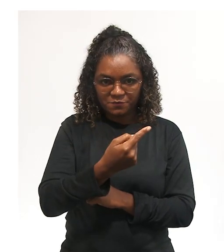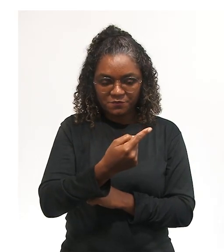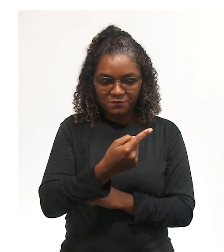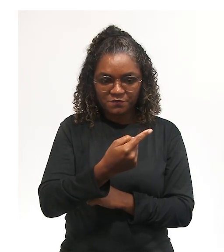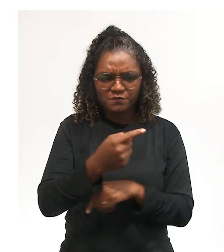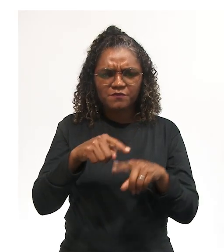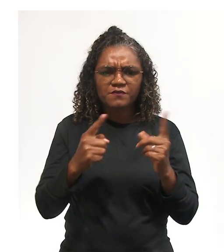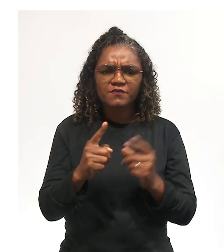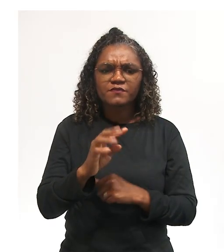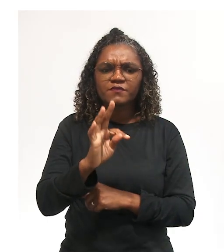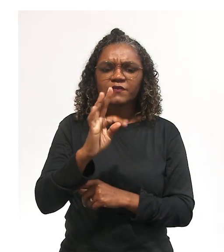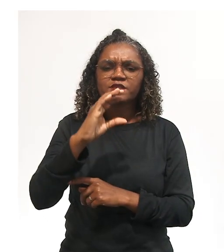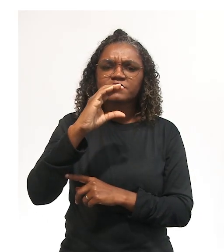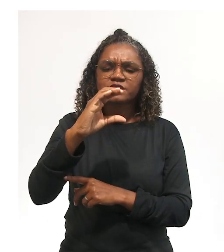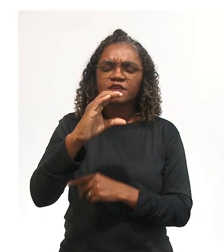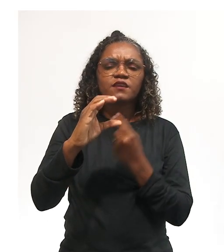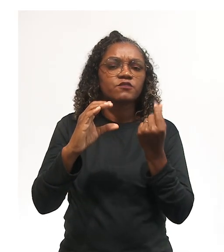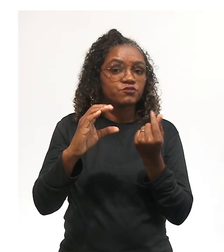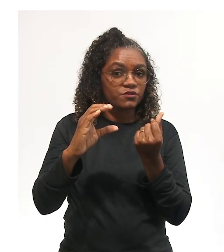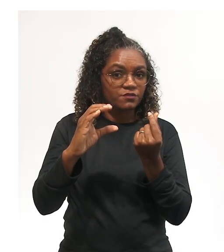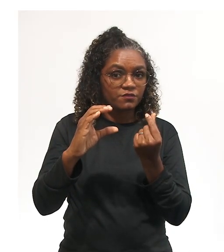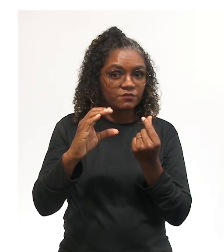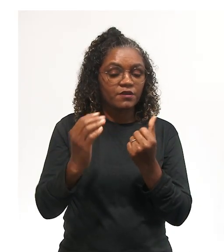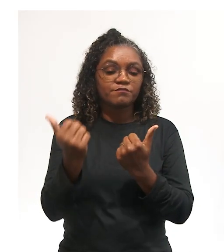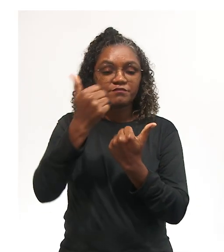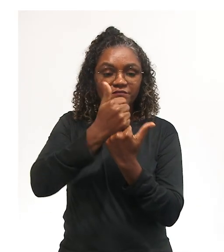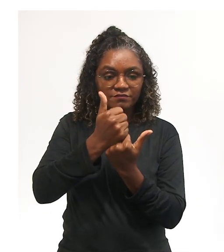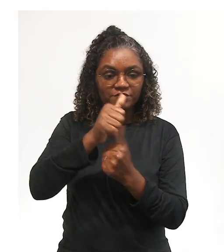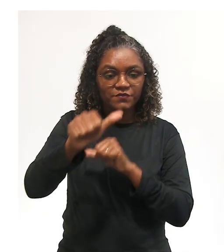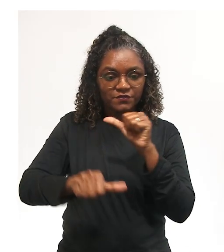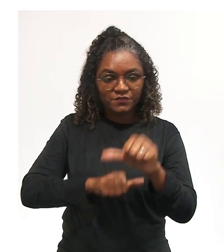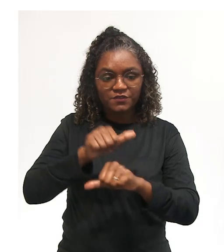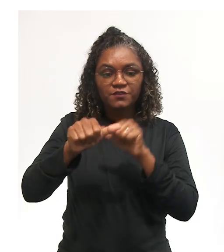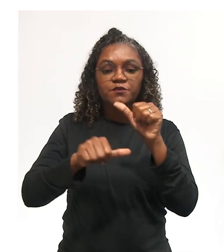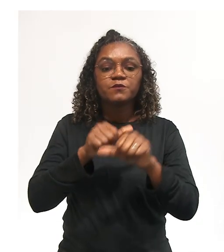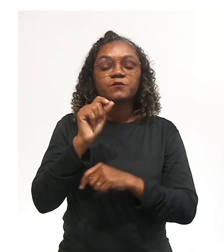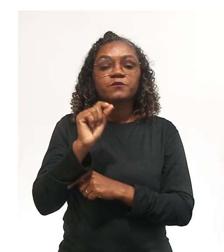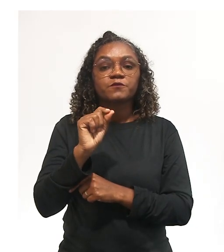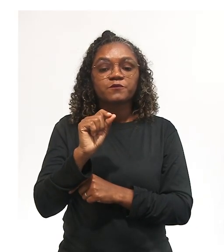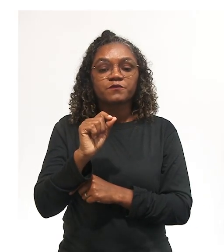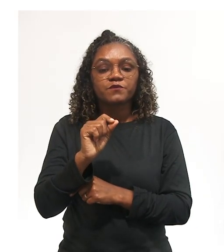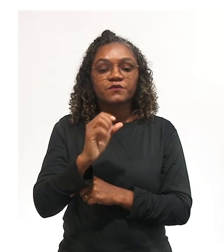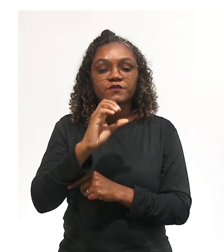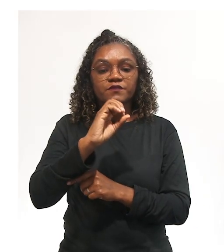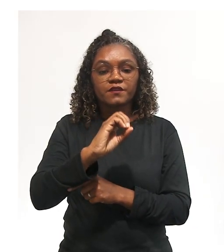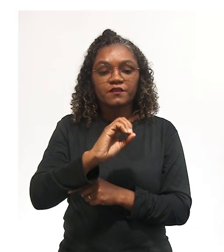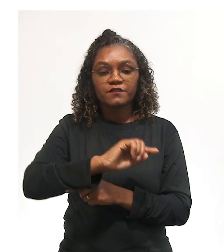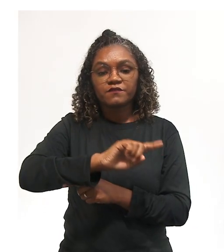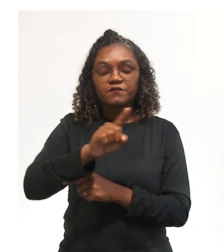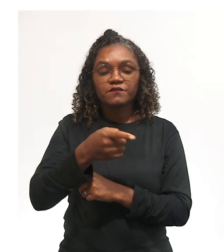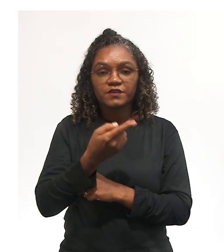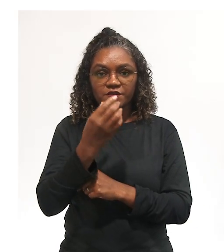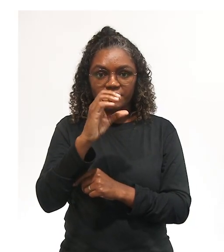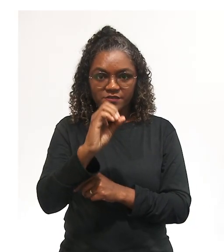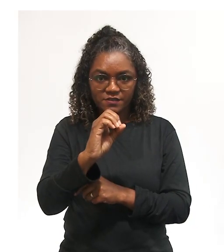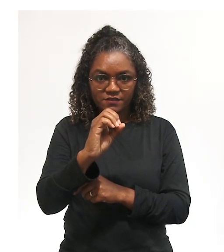informou? 1,5 ao mês. Transformando para a forma decimal, dá